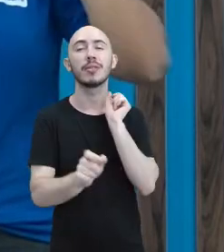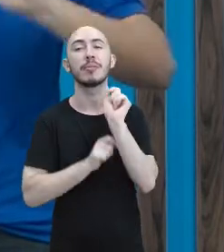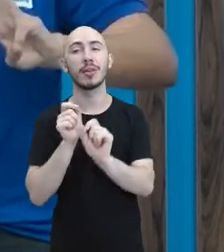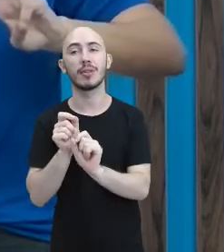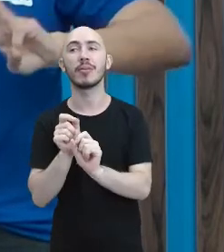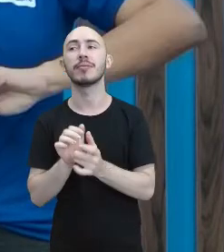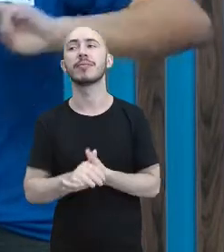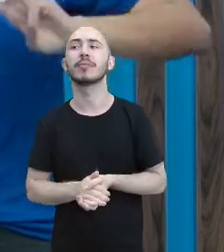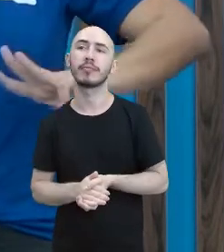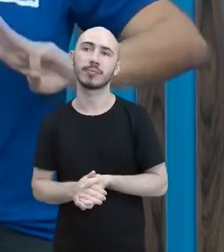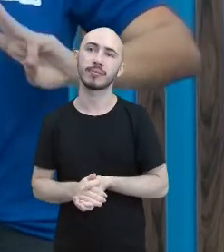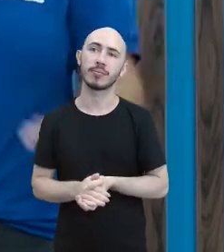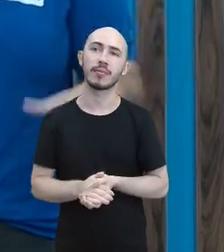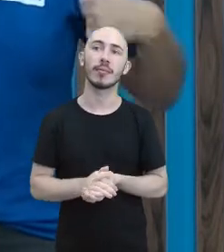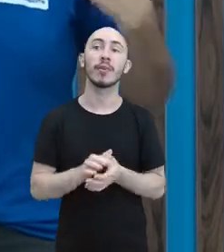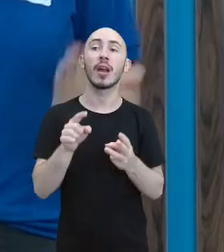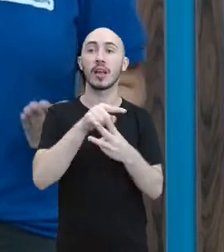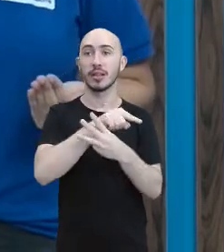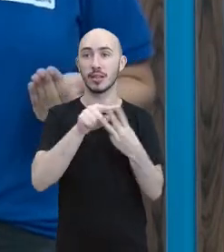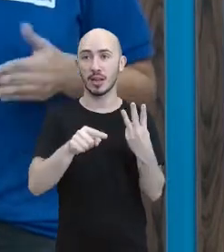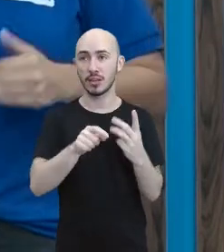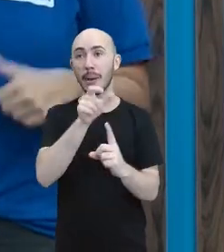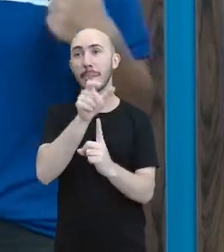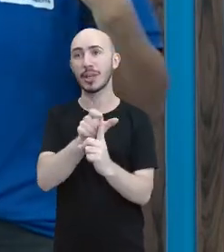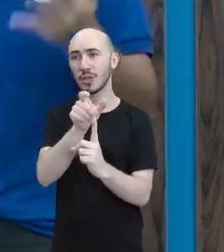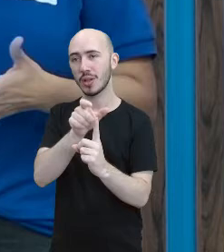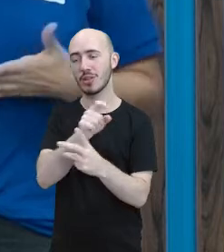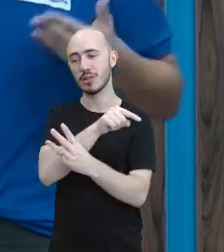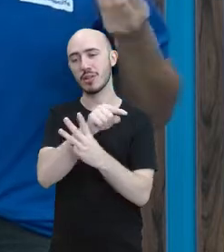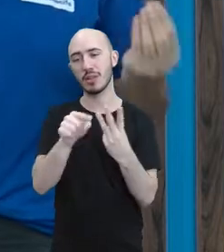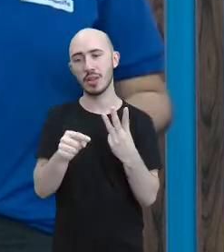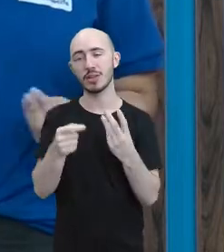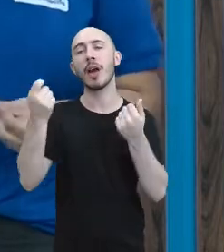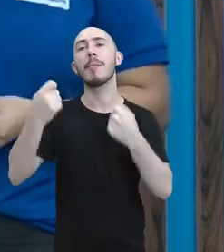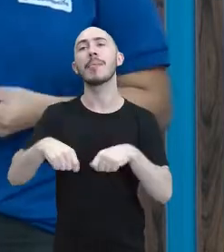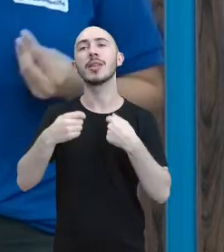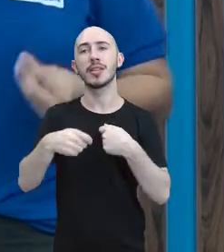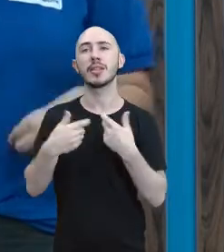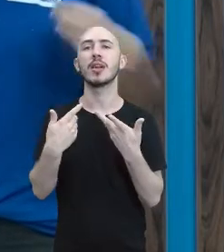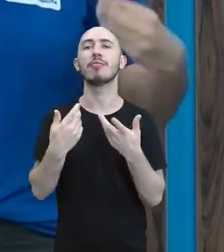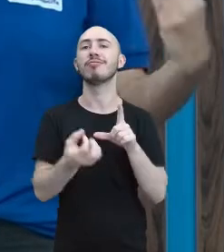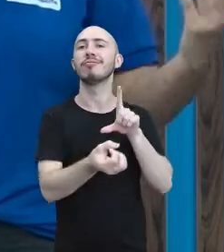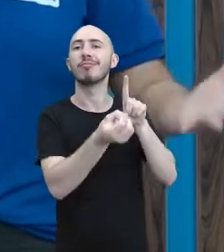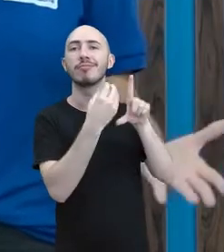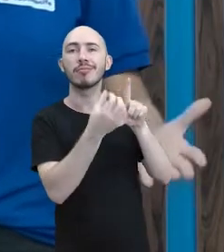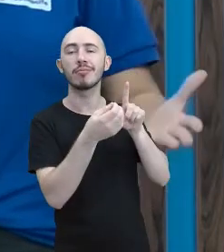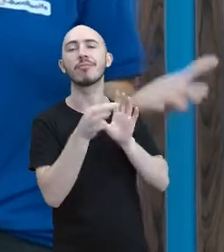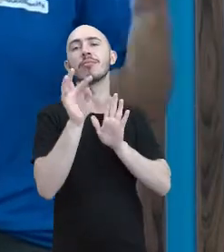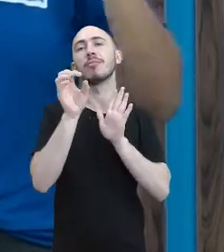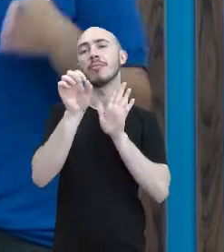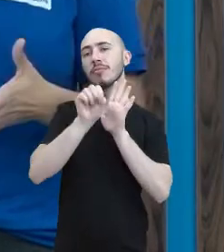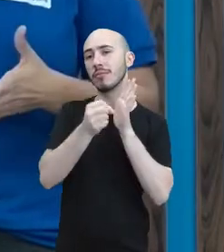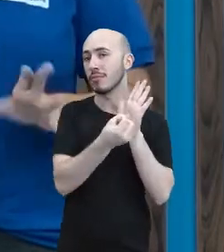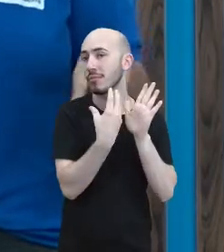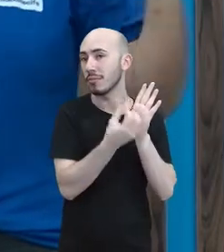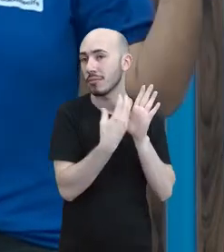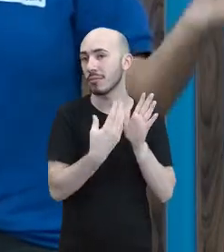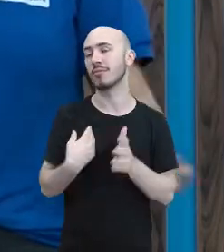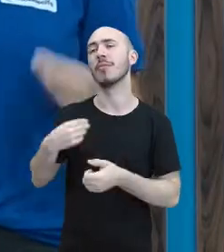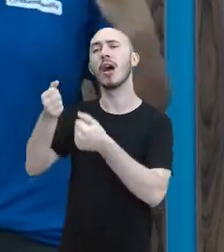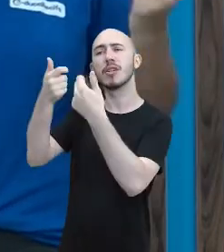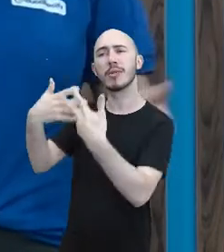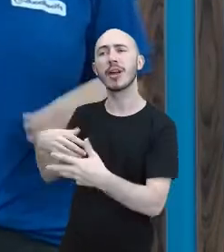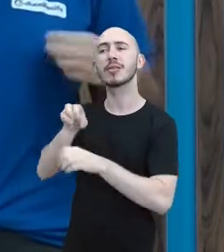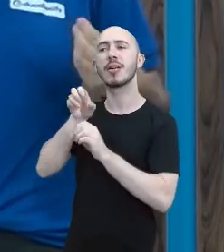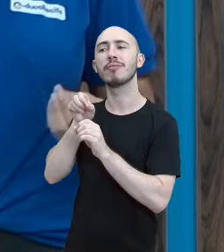as 3 personagens precisaram de tutoriais diferentes de acordo com as suas necessidades. Dalva